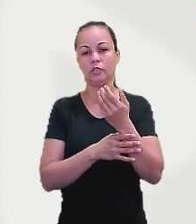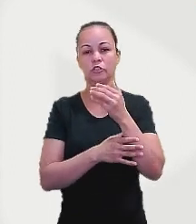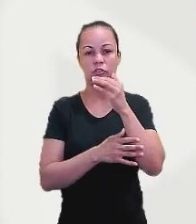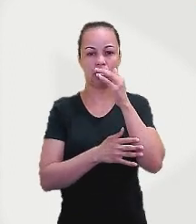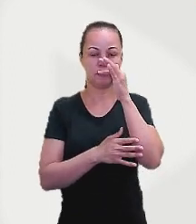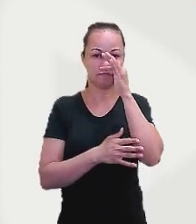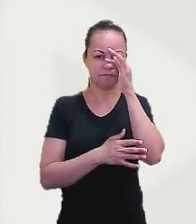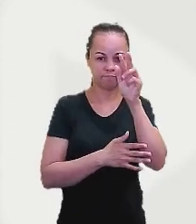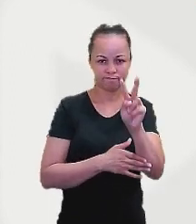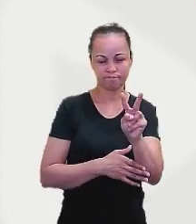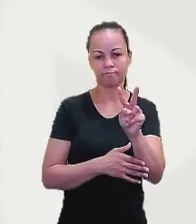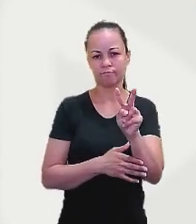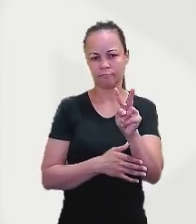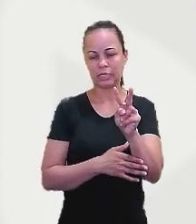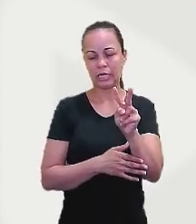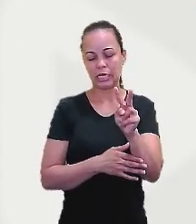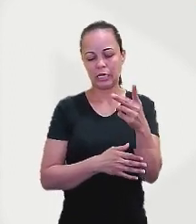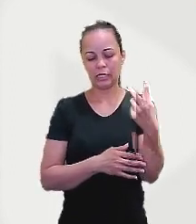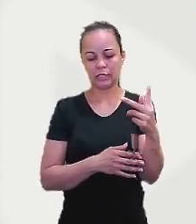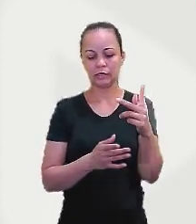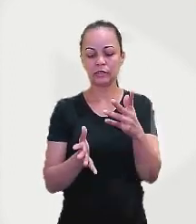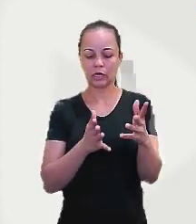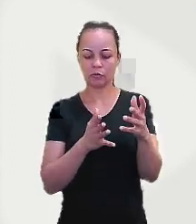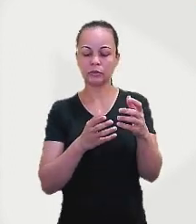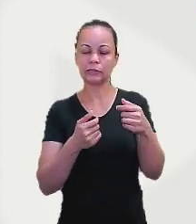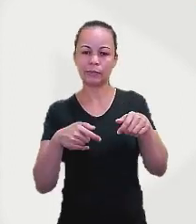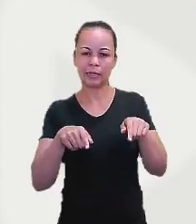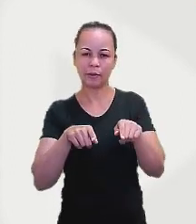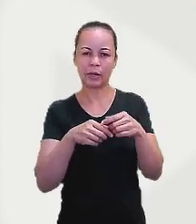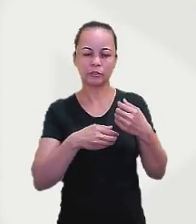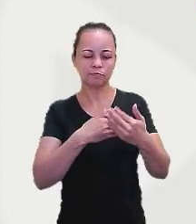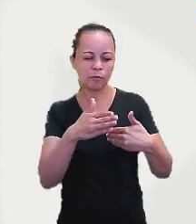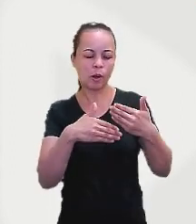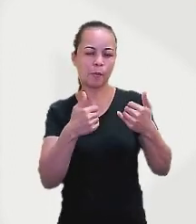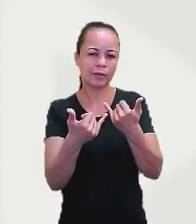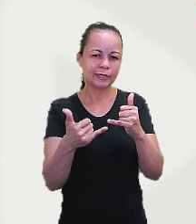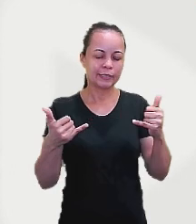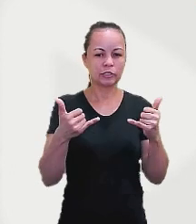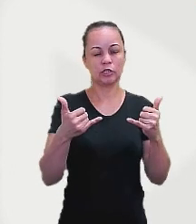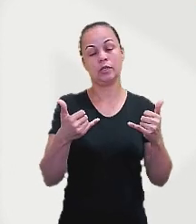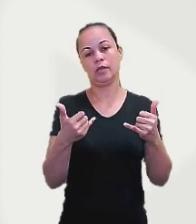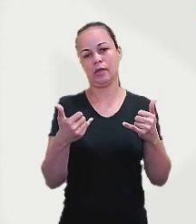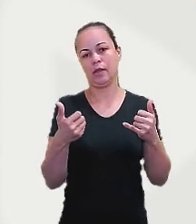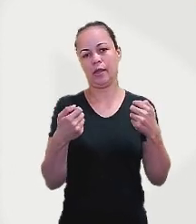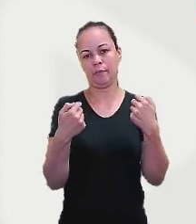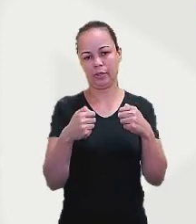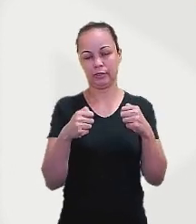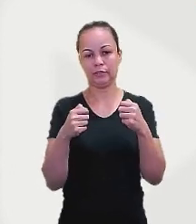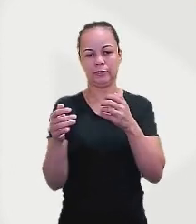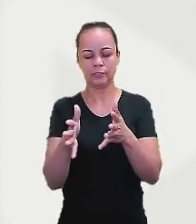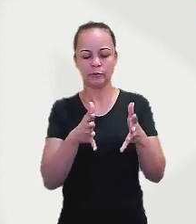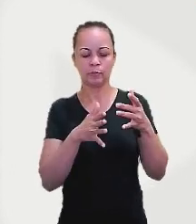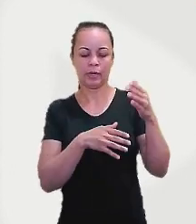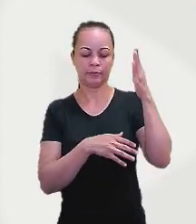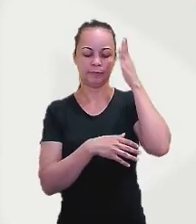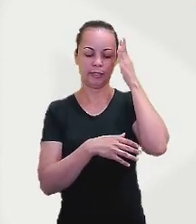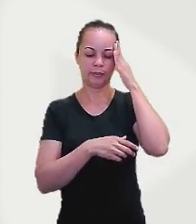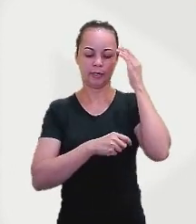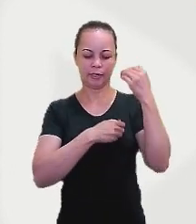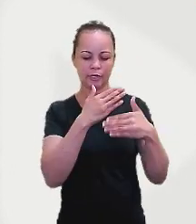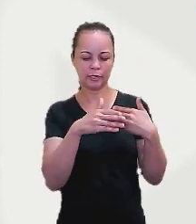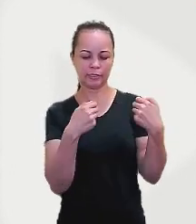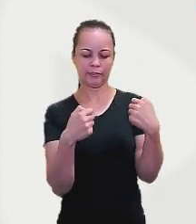maior parte da energia, olha, outra informação que é bom você guardar, necessária para a manutenção das atividades das pessoas.